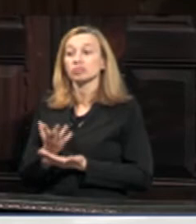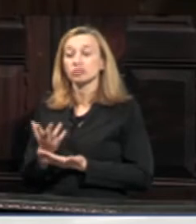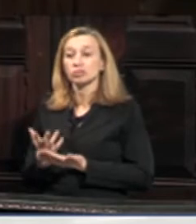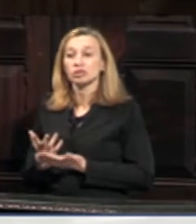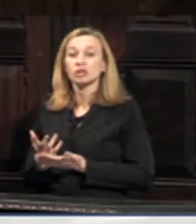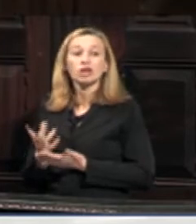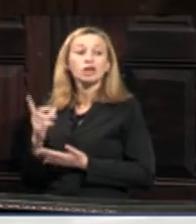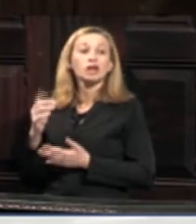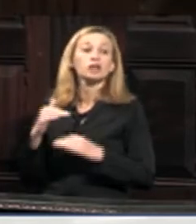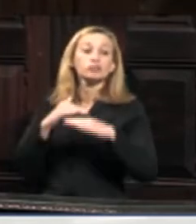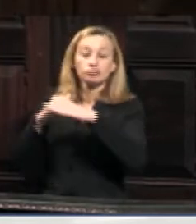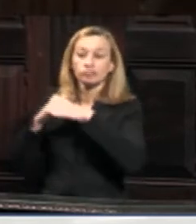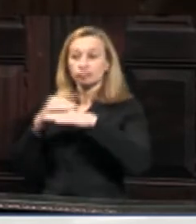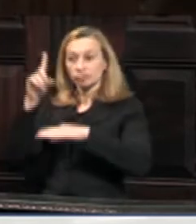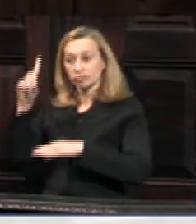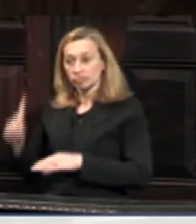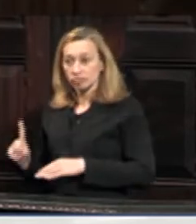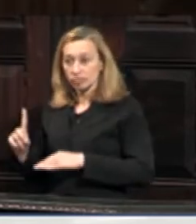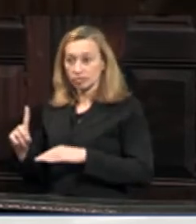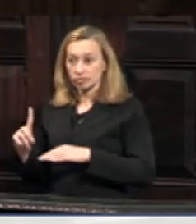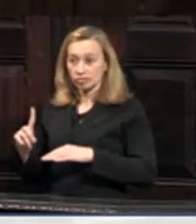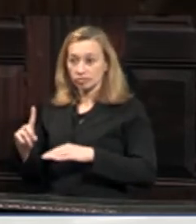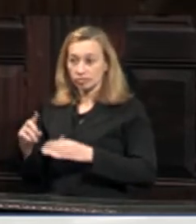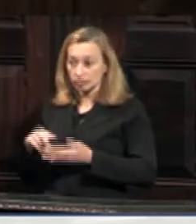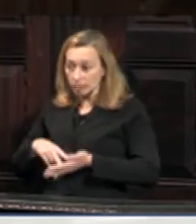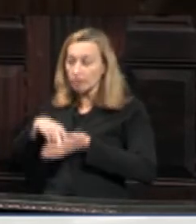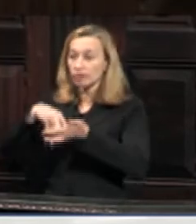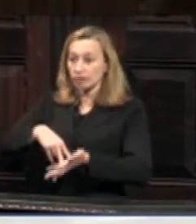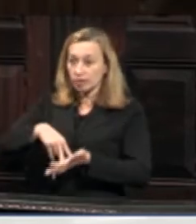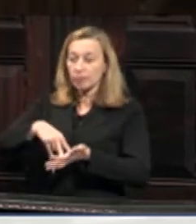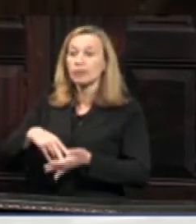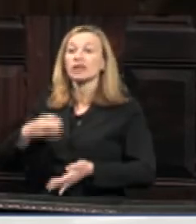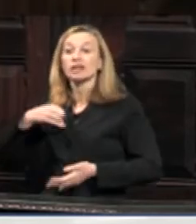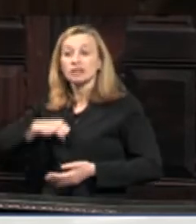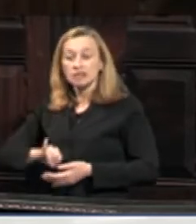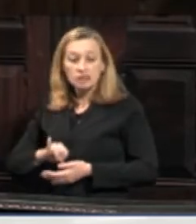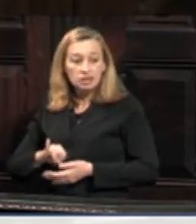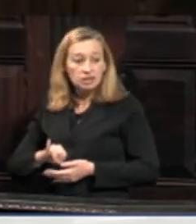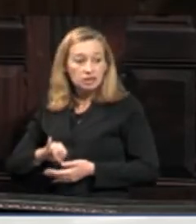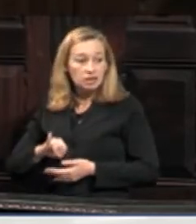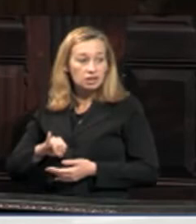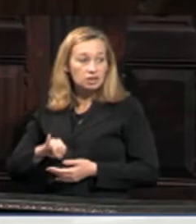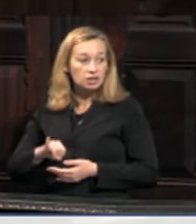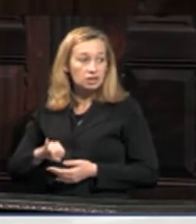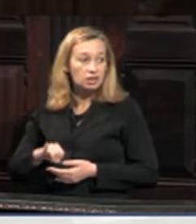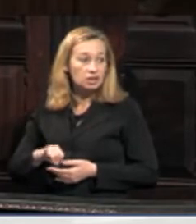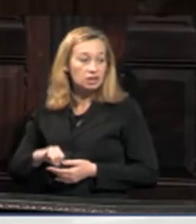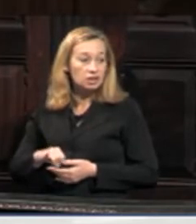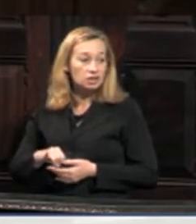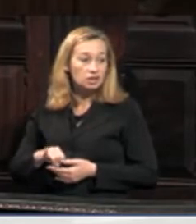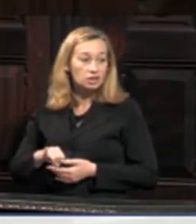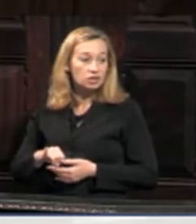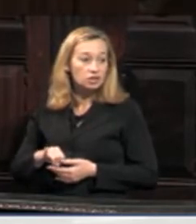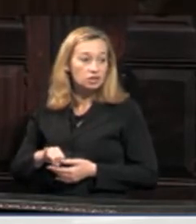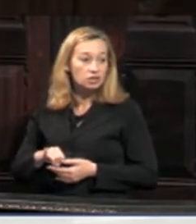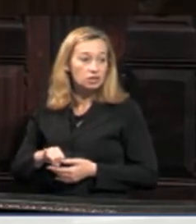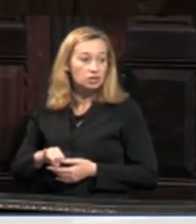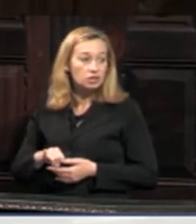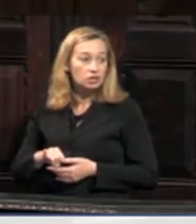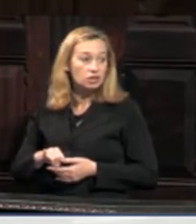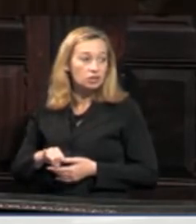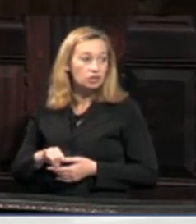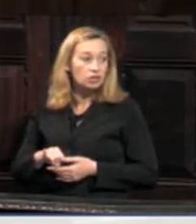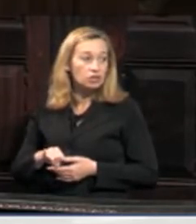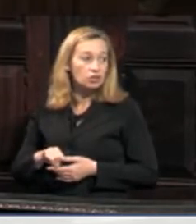se manteve de pé. E se eles estão indiciados, é porque